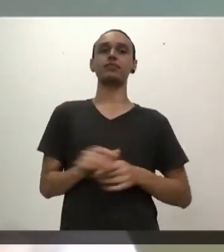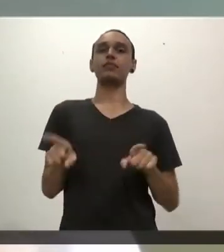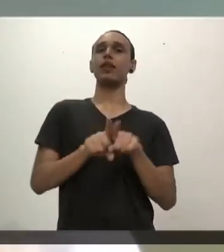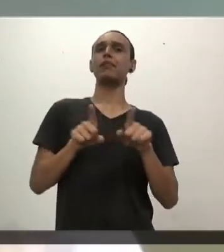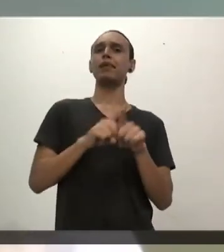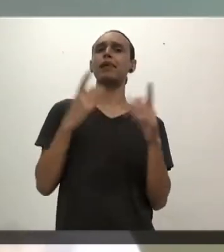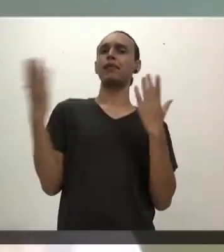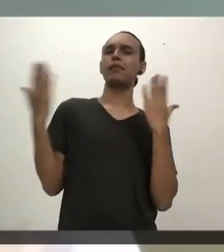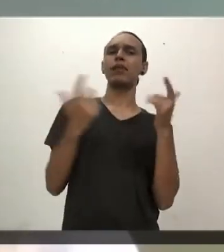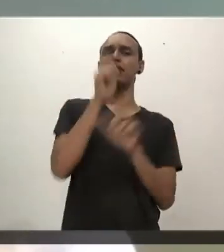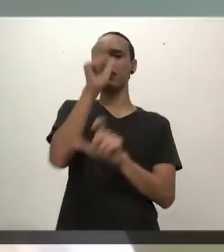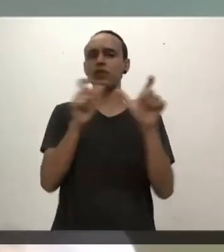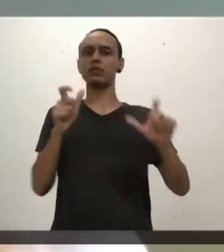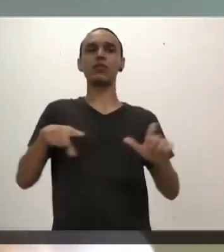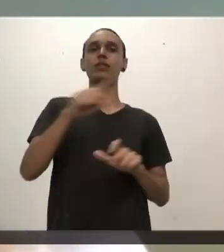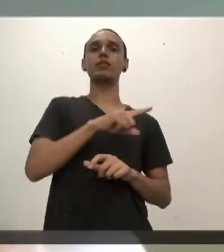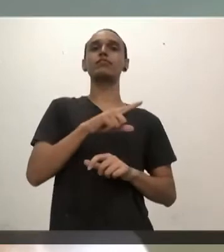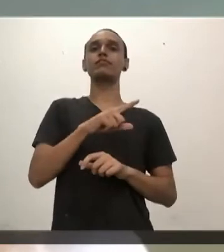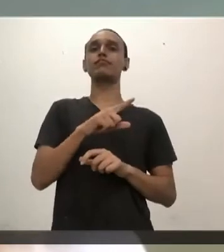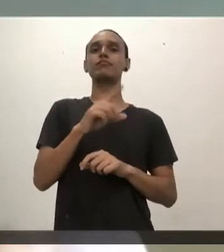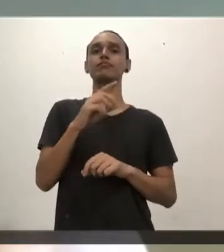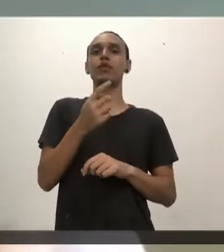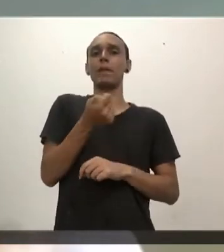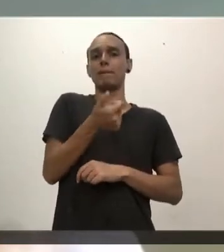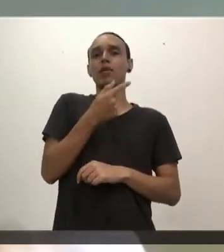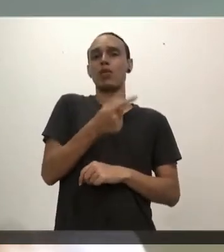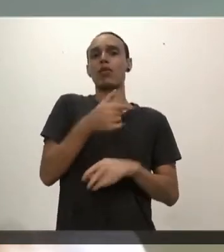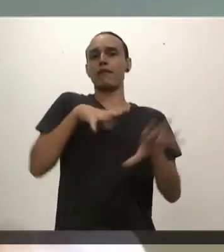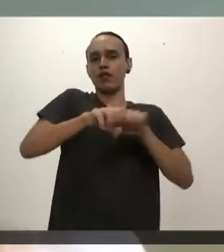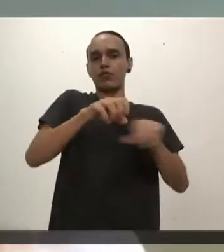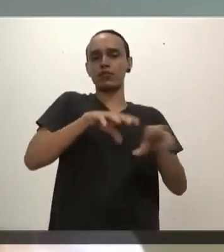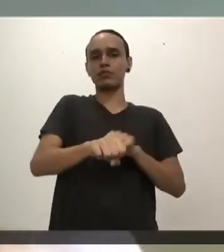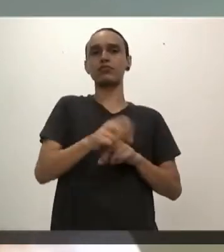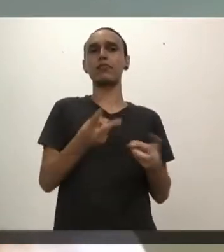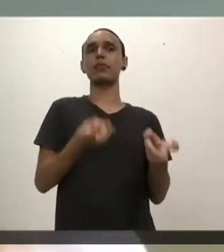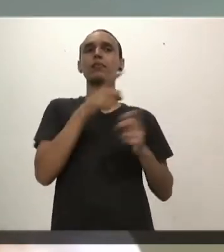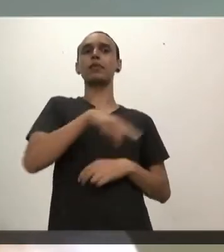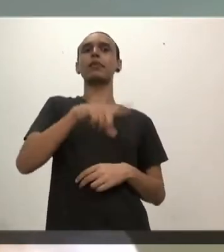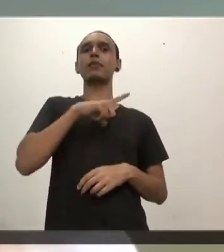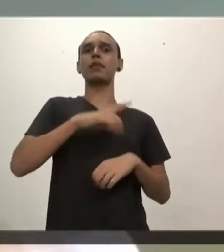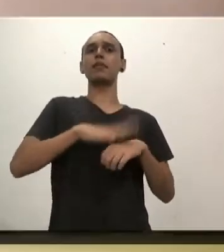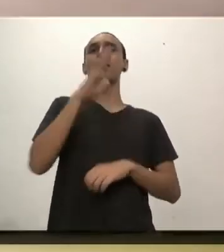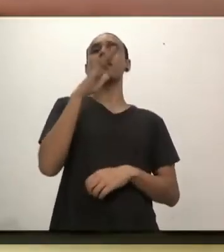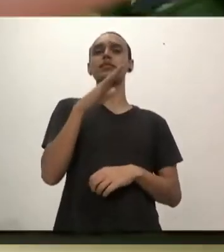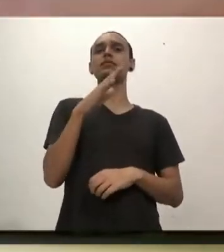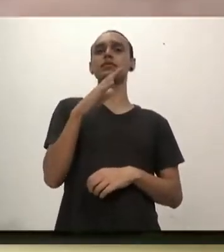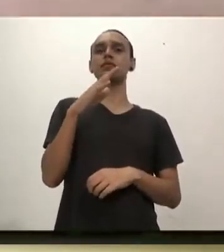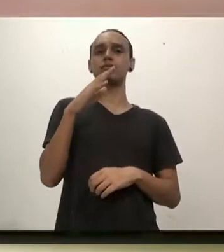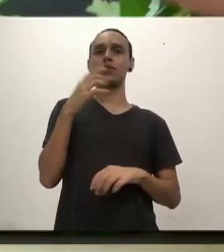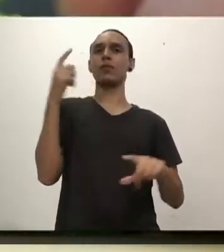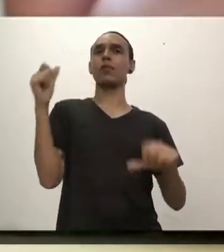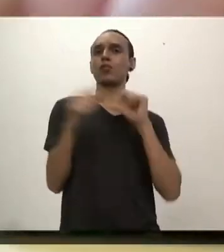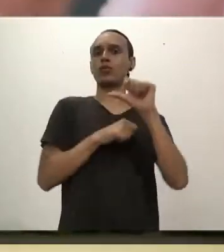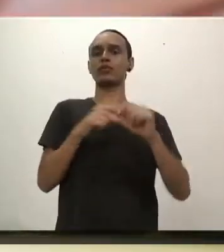desenvolvidas, e entre as pessoas com menor escolaridade, a gente observou uma tendência de aumento do consumo de marcadores de